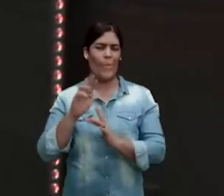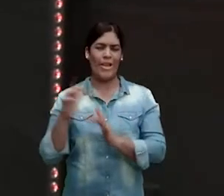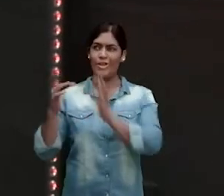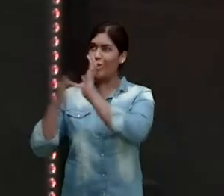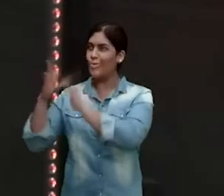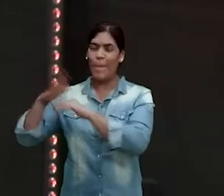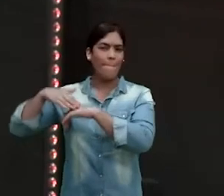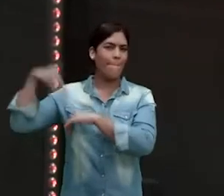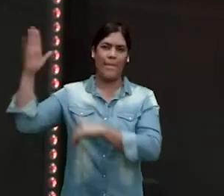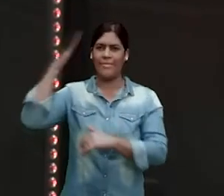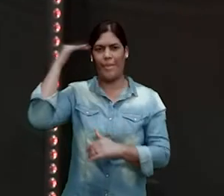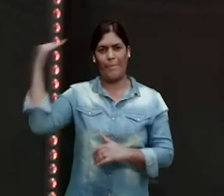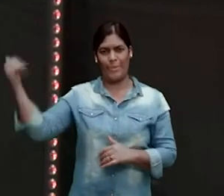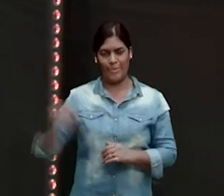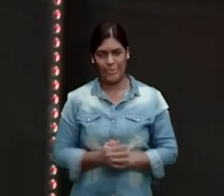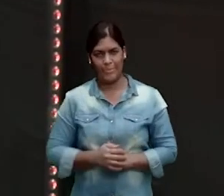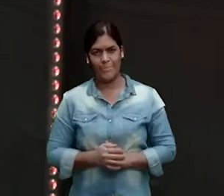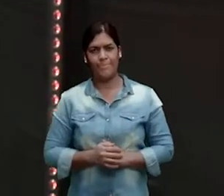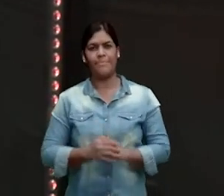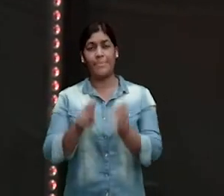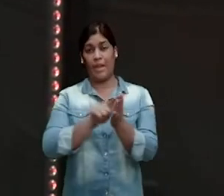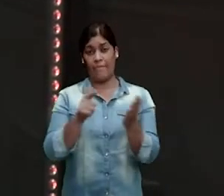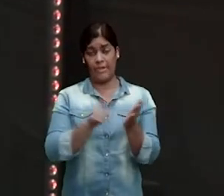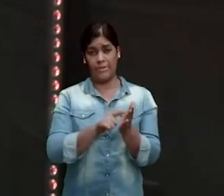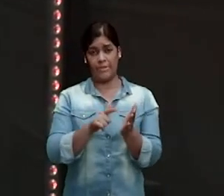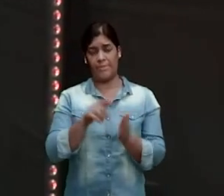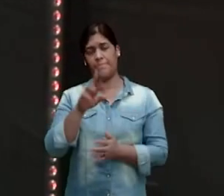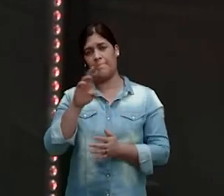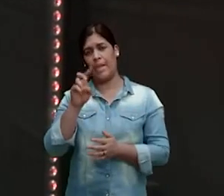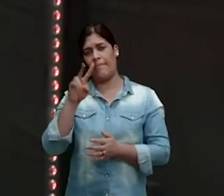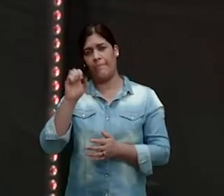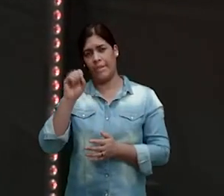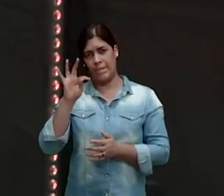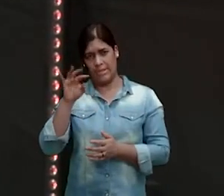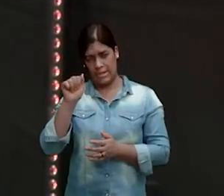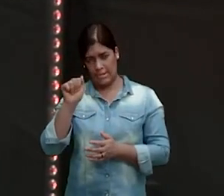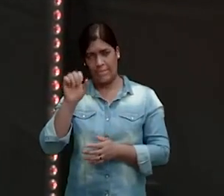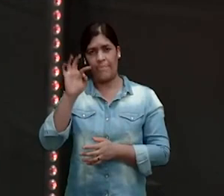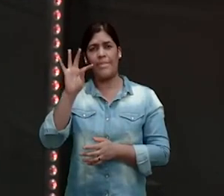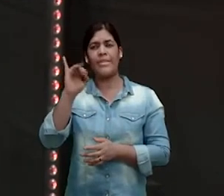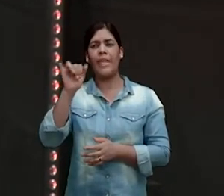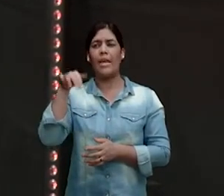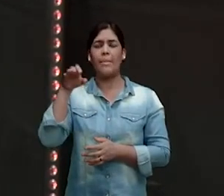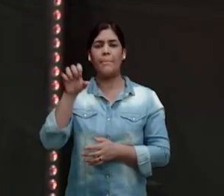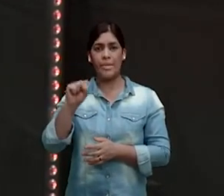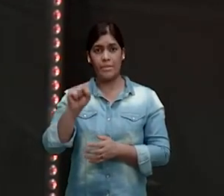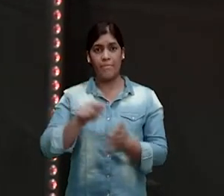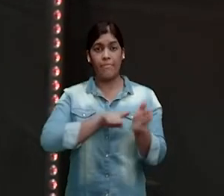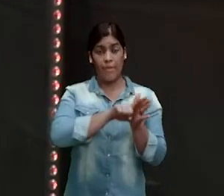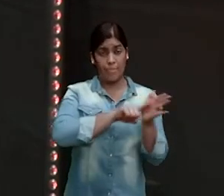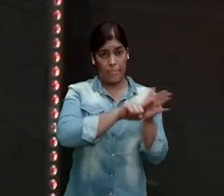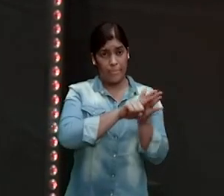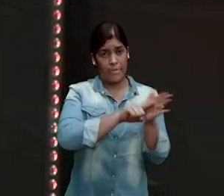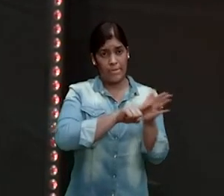e a revista Times ela fez uma uma pesquisa sobre isso e ela concluiu que a